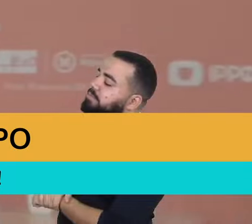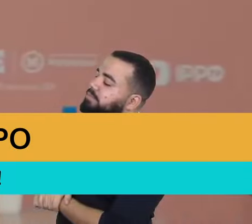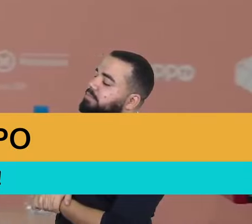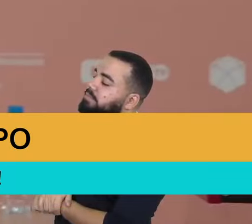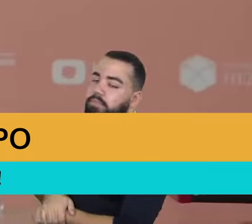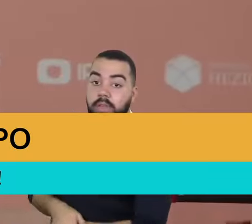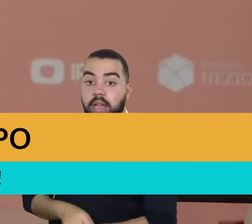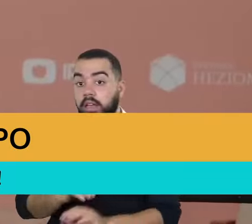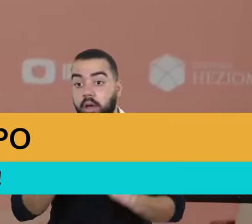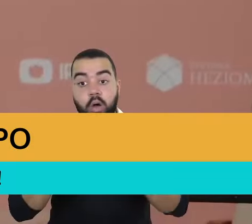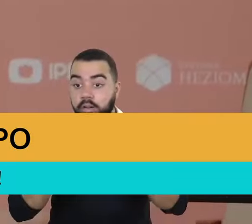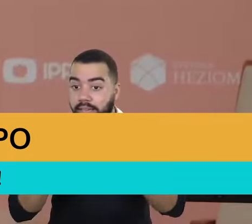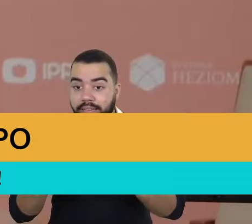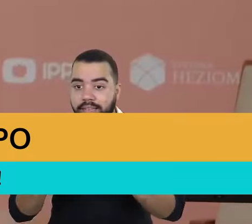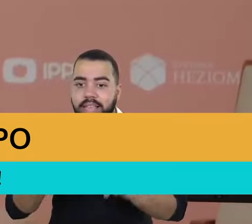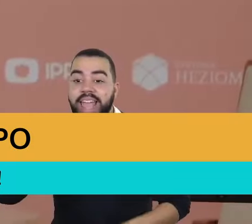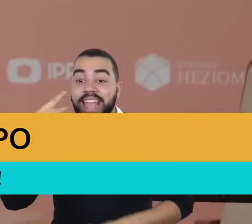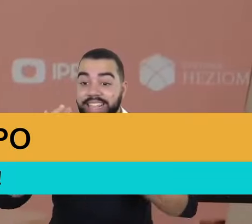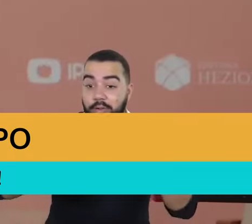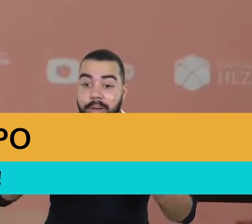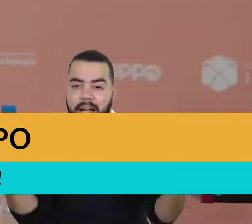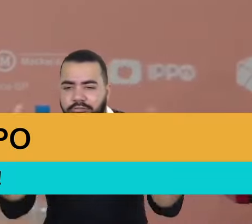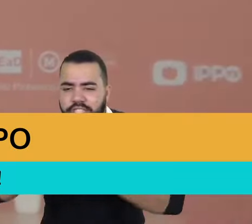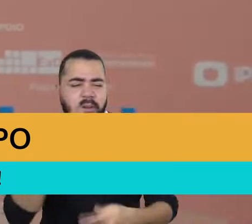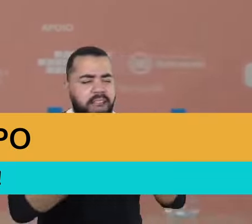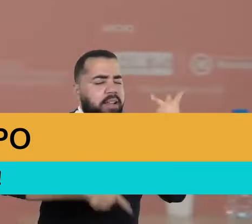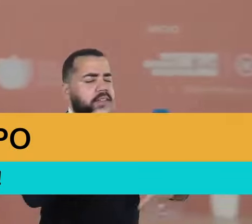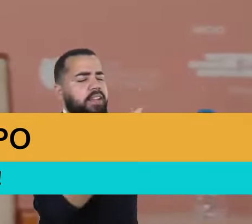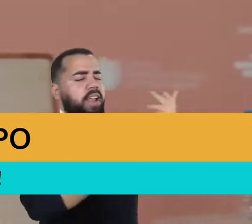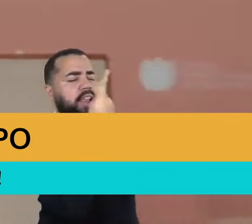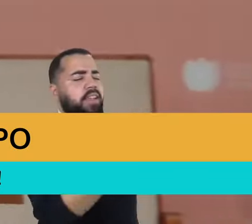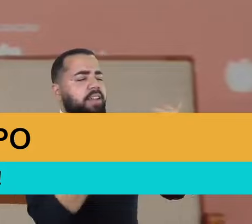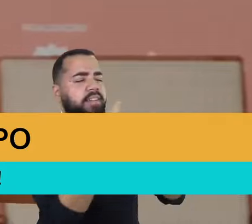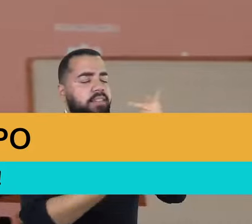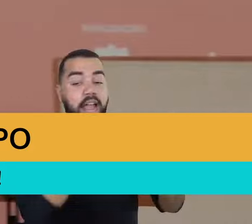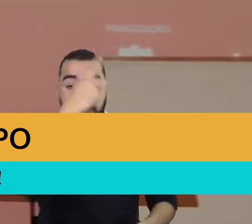fica... E a gente lá, a gente se empolga, a gente vai.